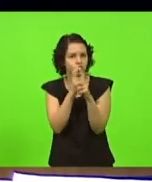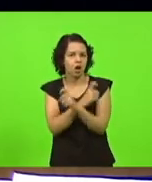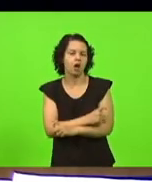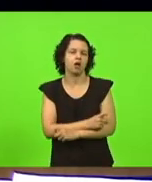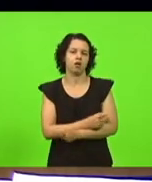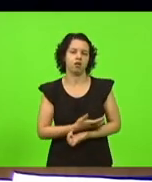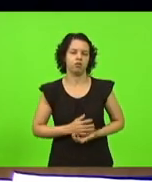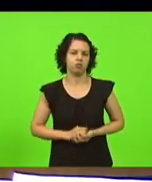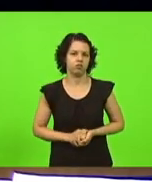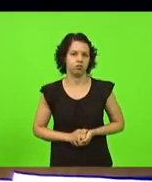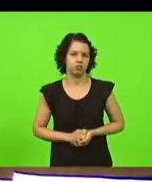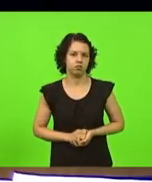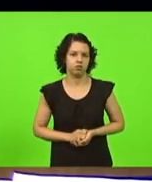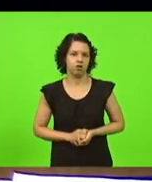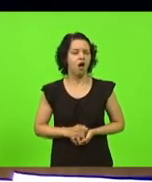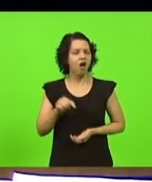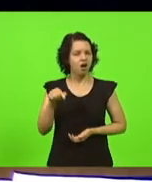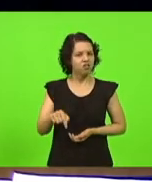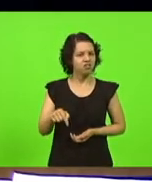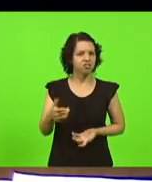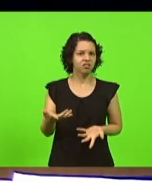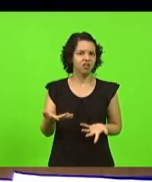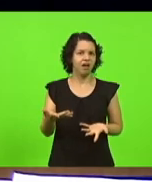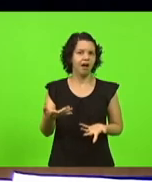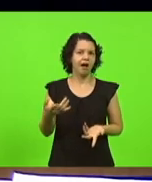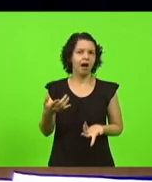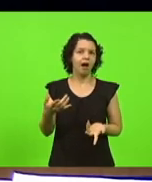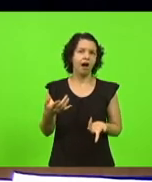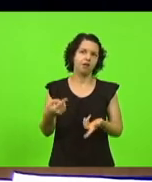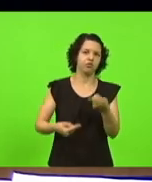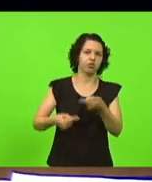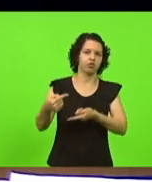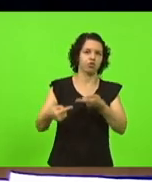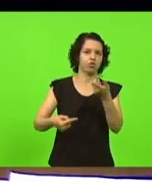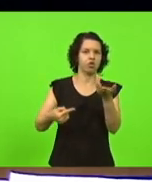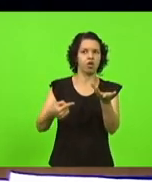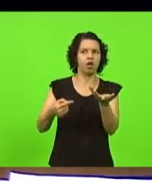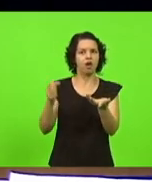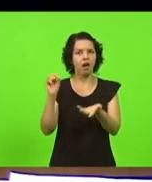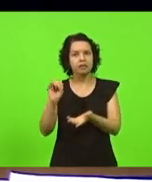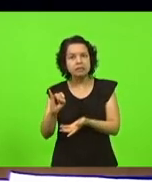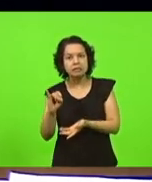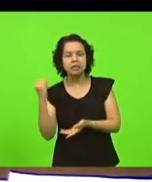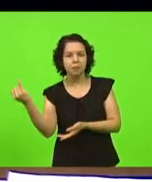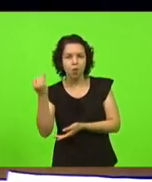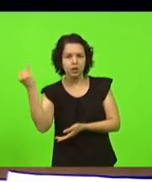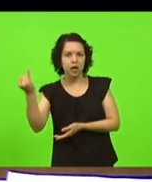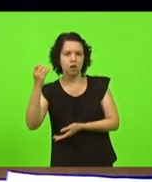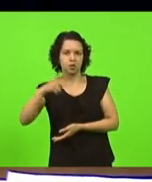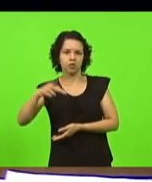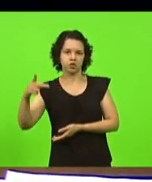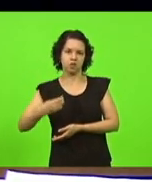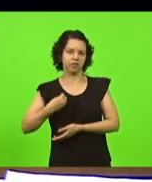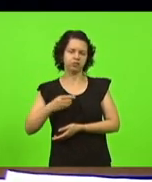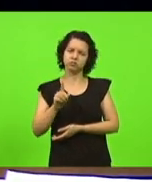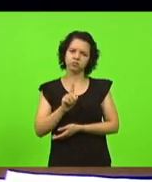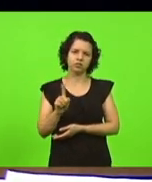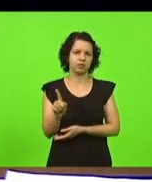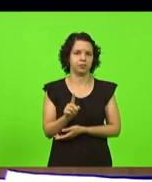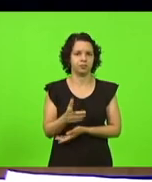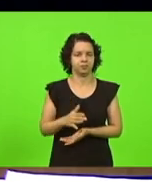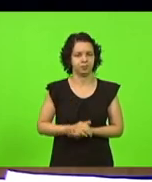Então, ninguém discute aqui o quanto é importante o professor na vida de todos nós. E quanto